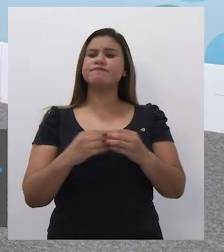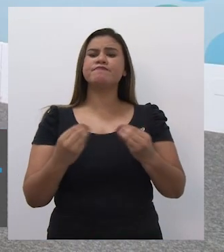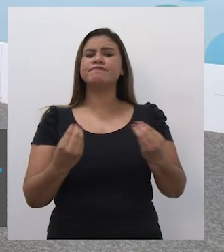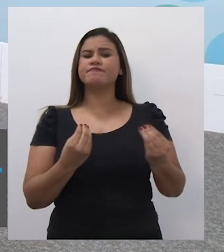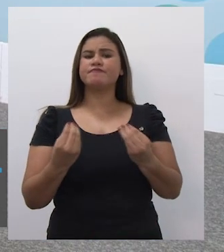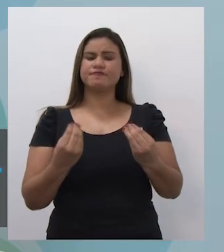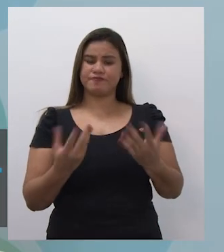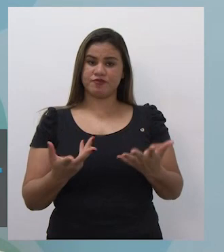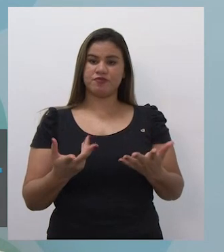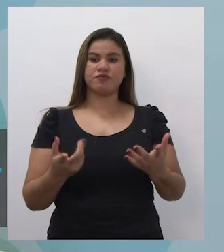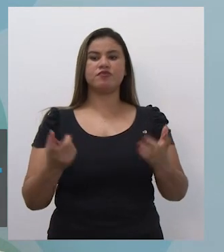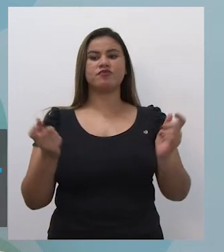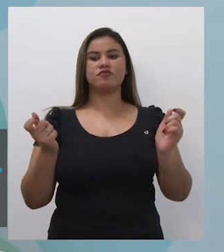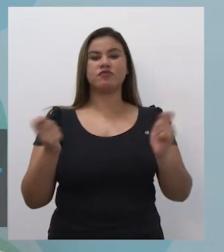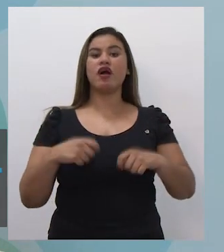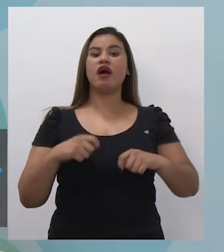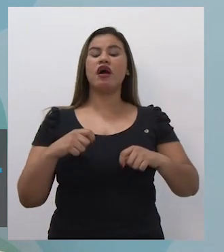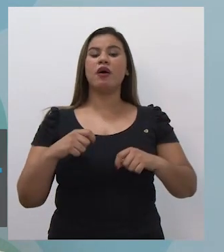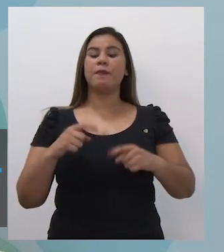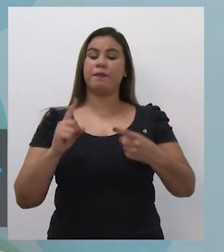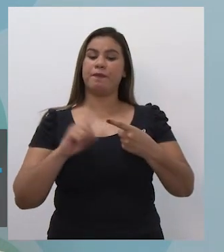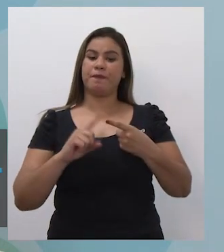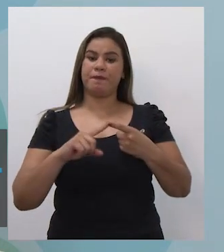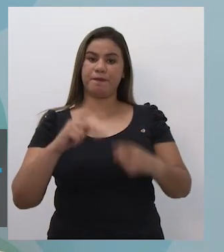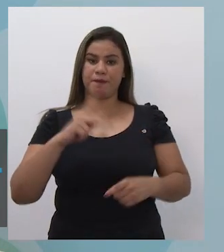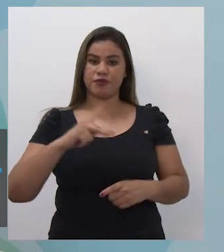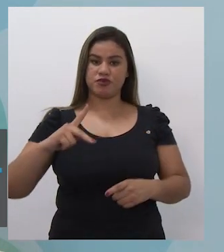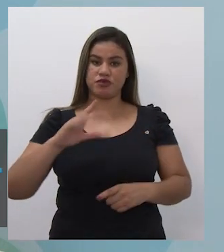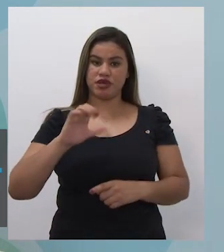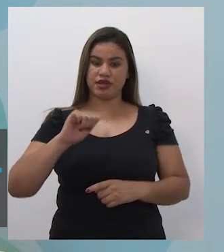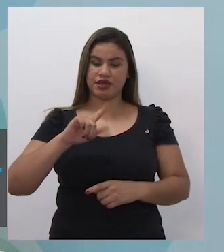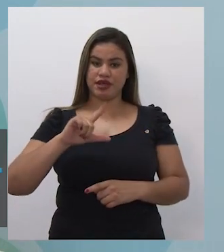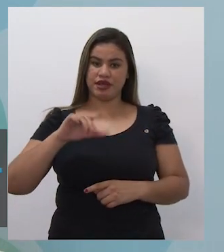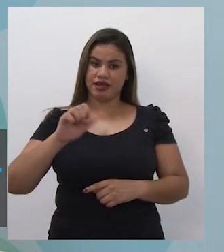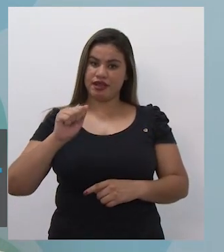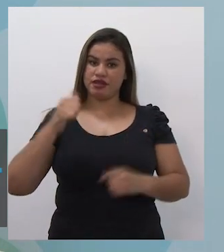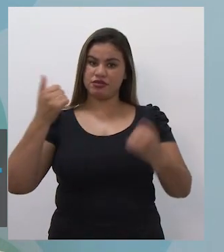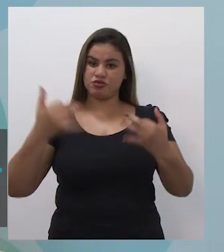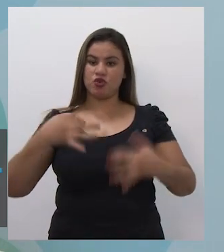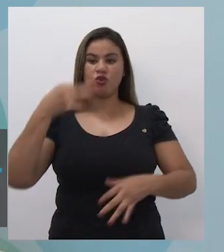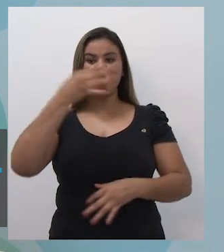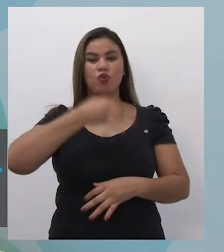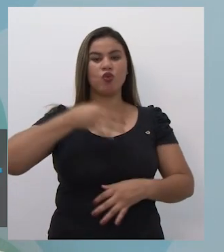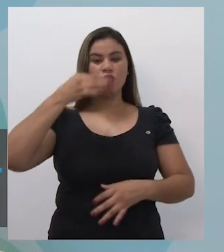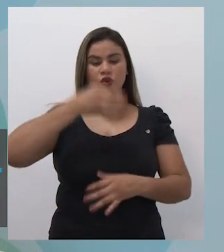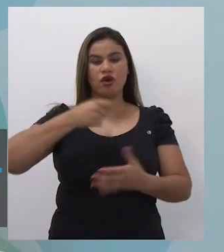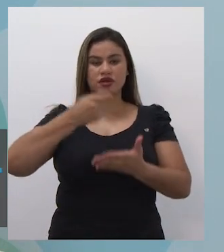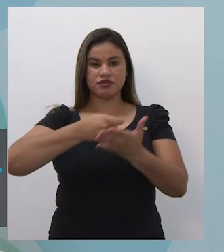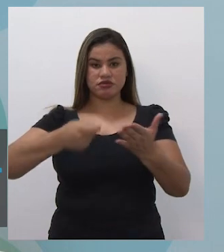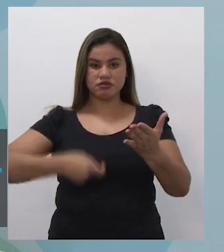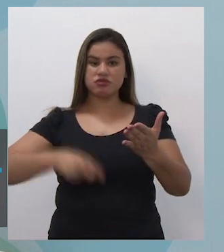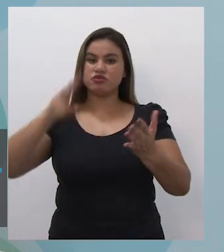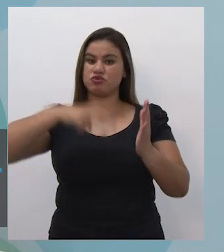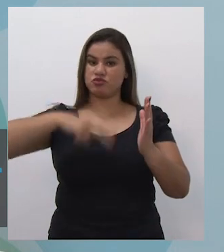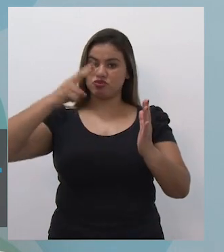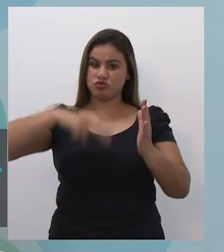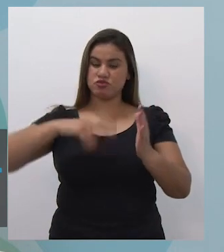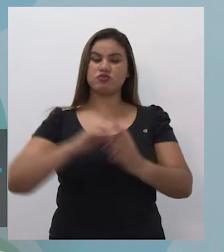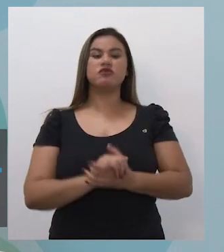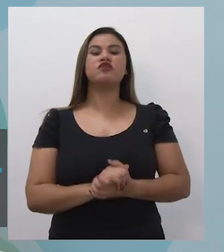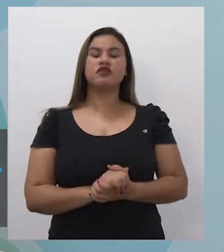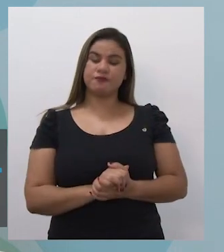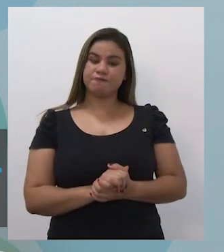na metodologia de projetos, a professora Carla diz, utilizando oralidade, escrita e leitura, né,